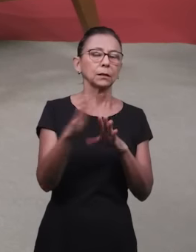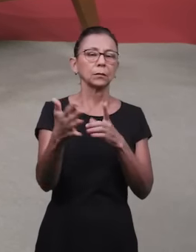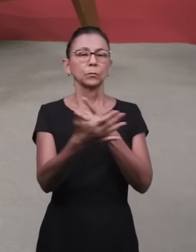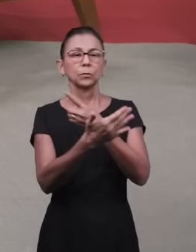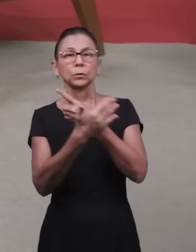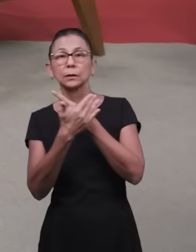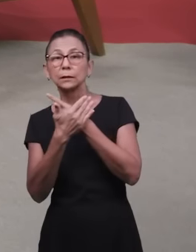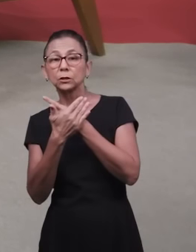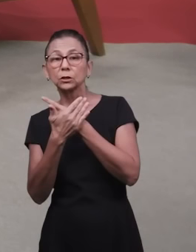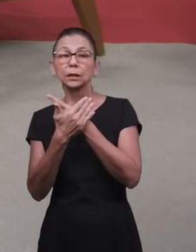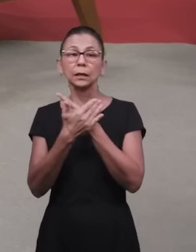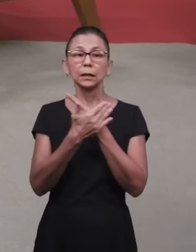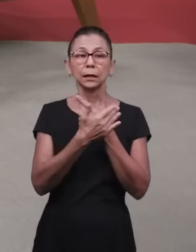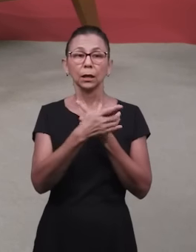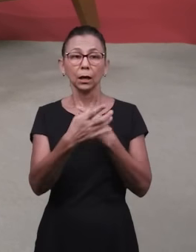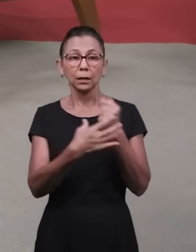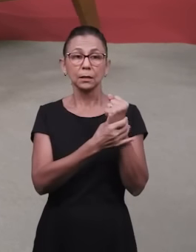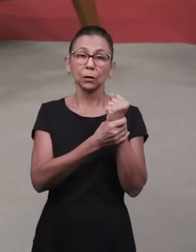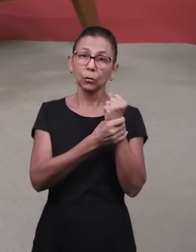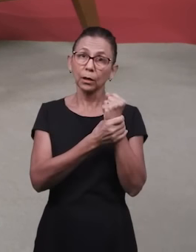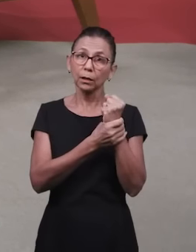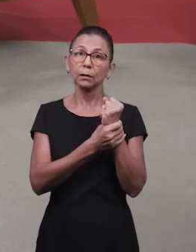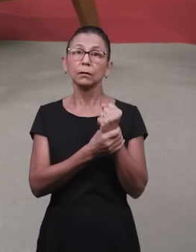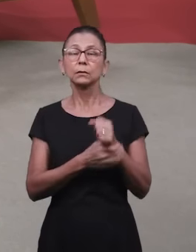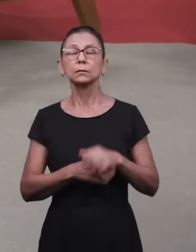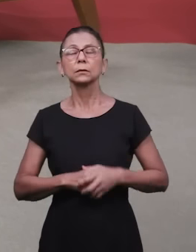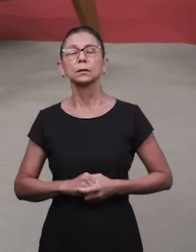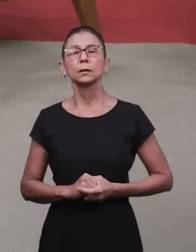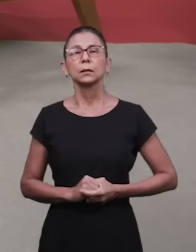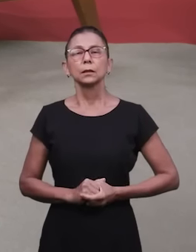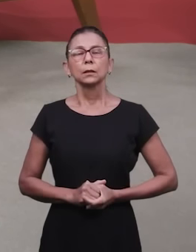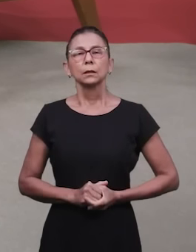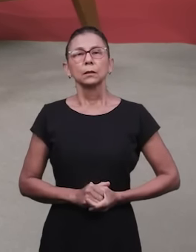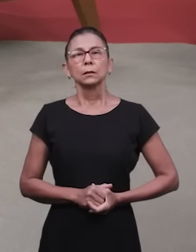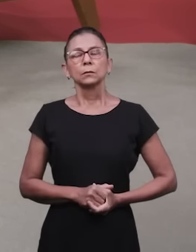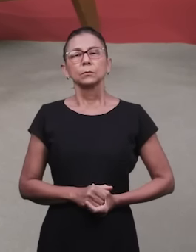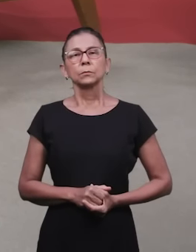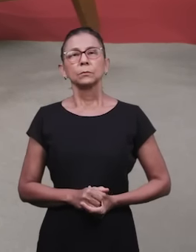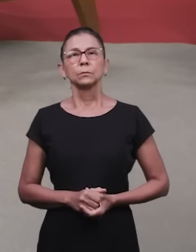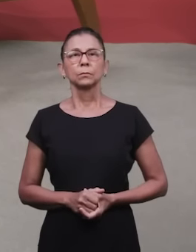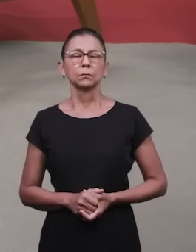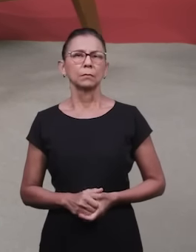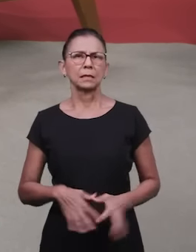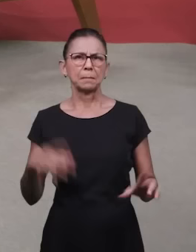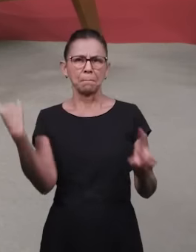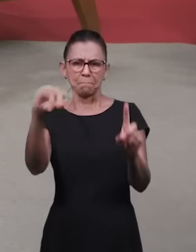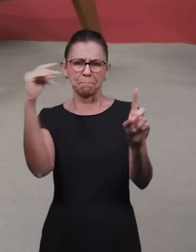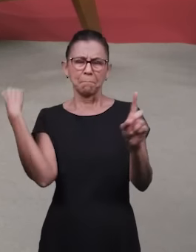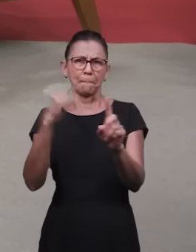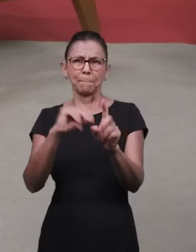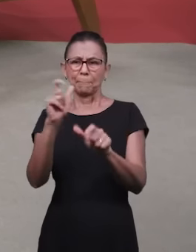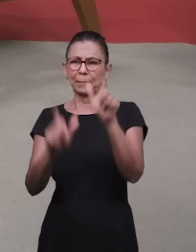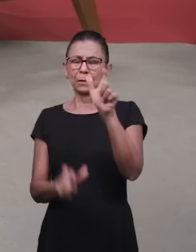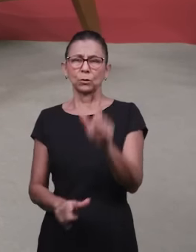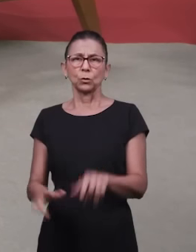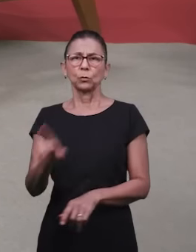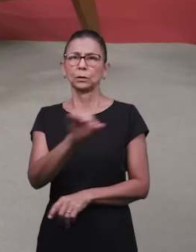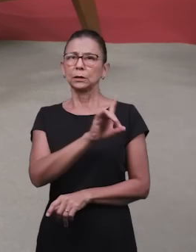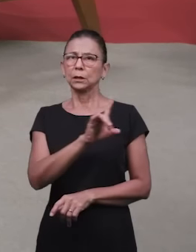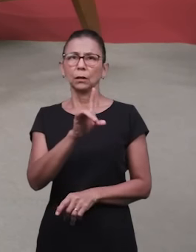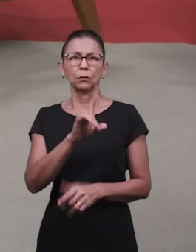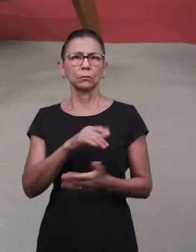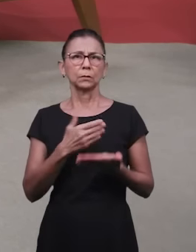proteger, instruir, entendeu? Tudo isso. Mas não era por função deles espancar, entendeu? Não tinha